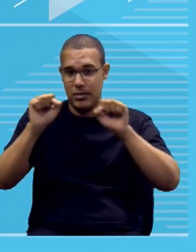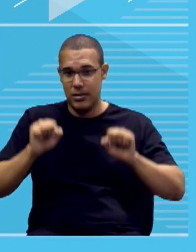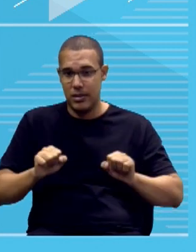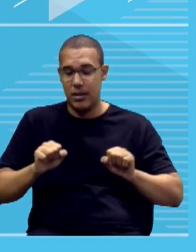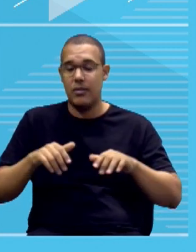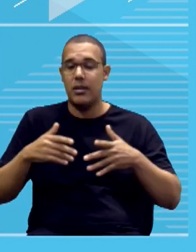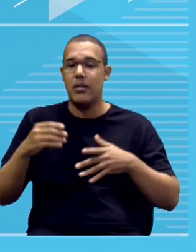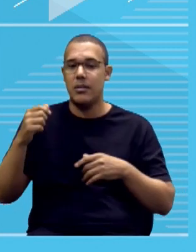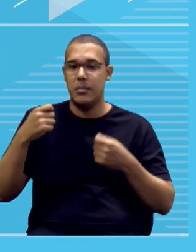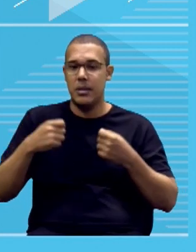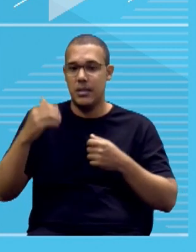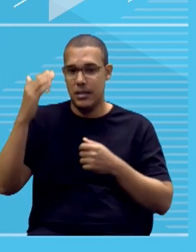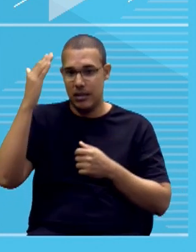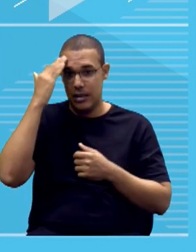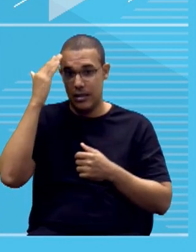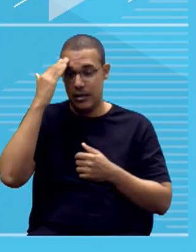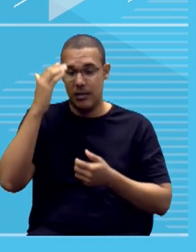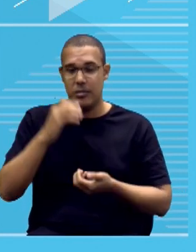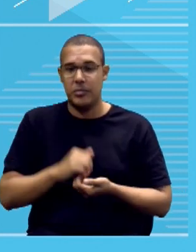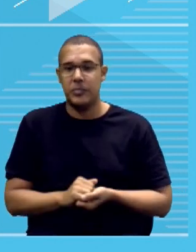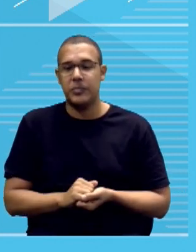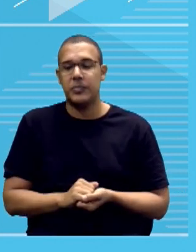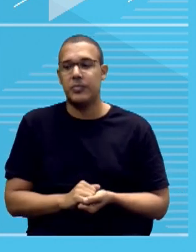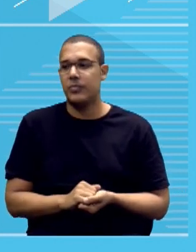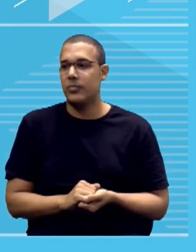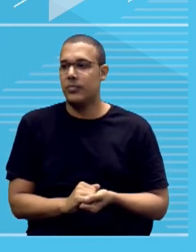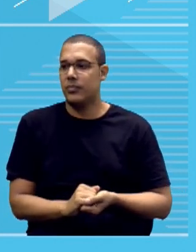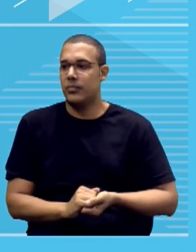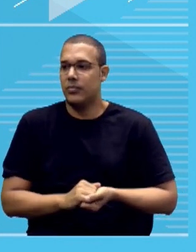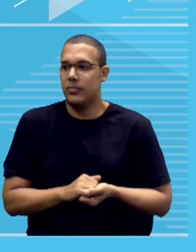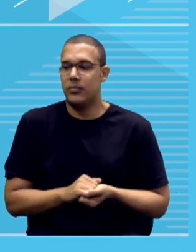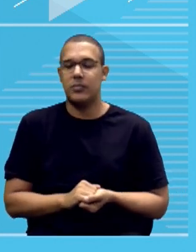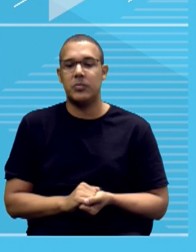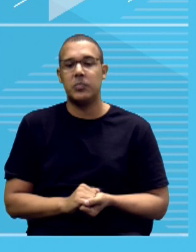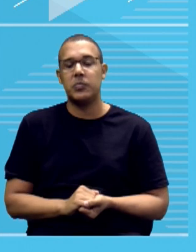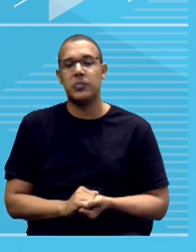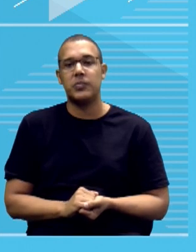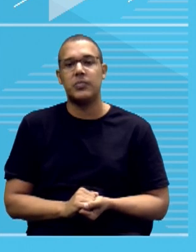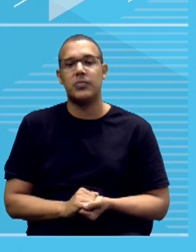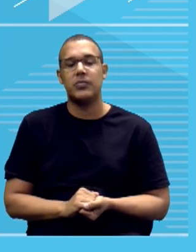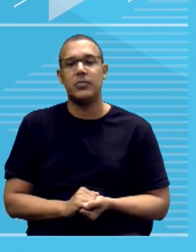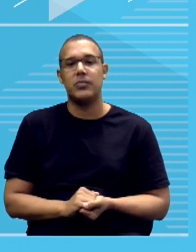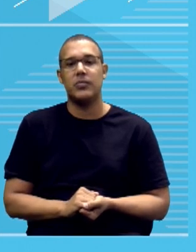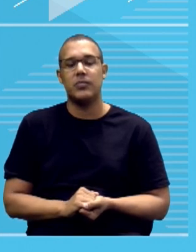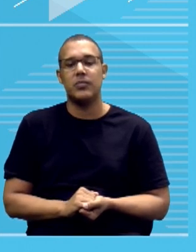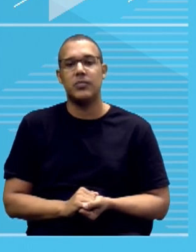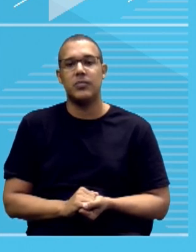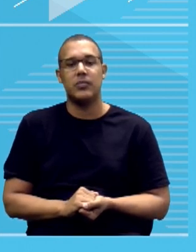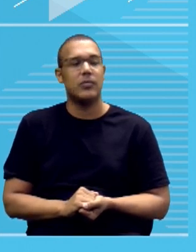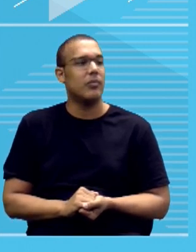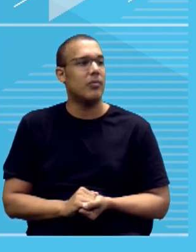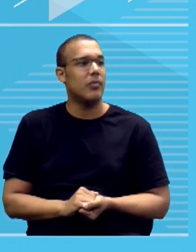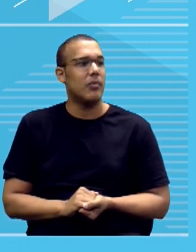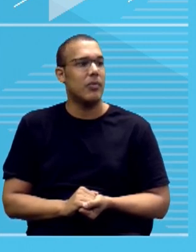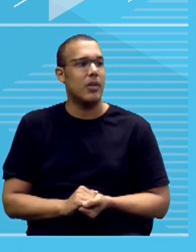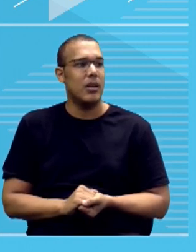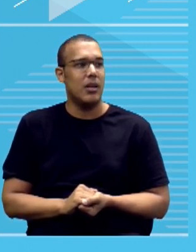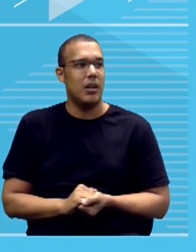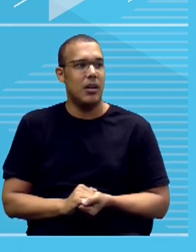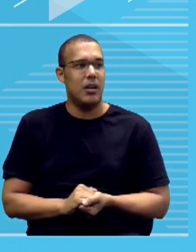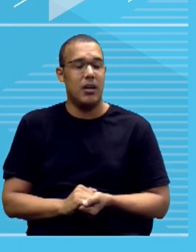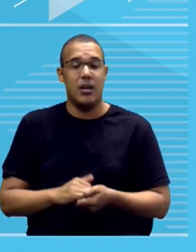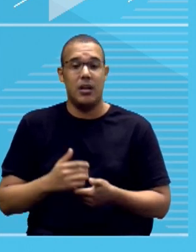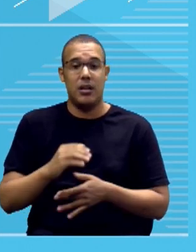que ter noção disso aí. Dessa forma, o potencial estabelecido pelo gerador será nulo. Então, a minha DDP aqui,